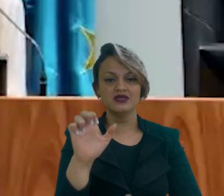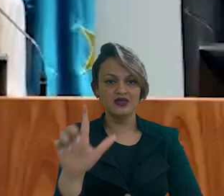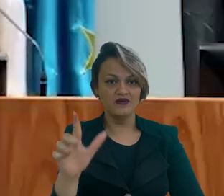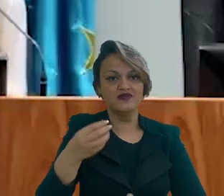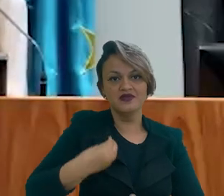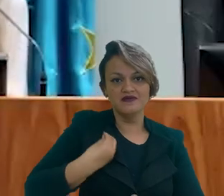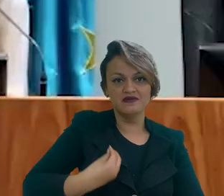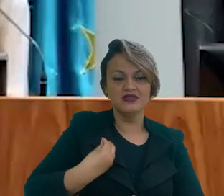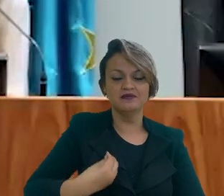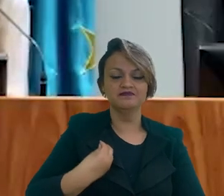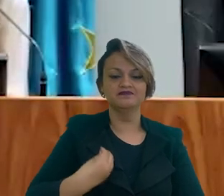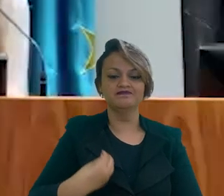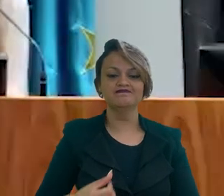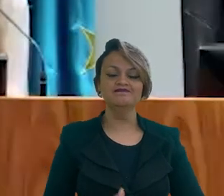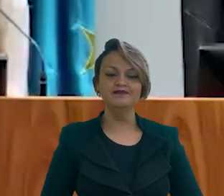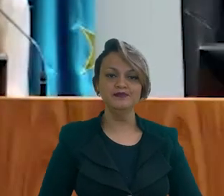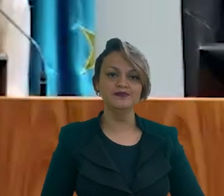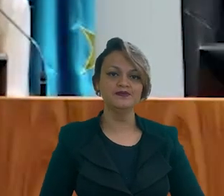kanaki